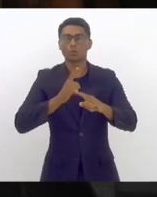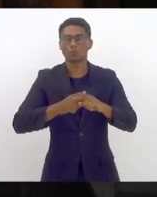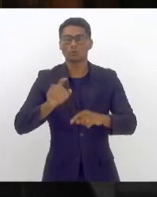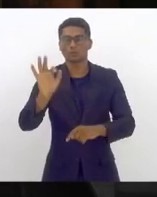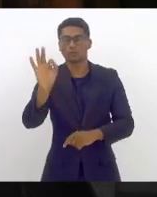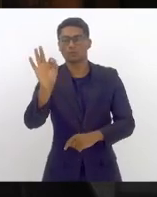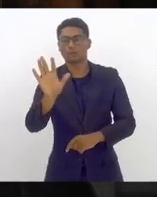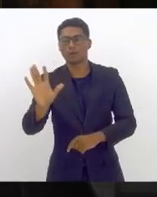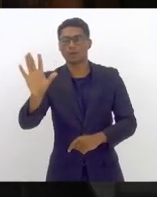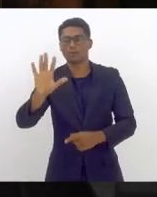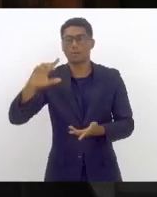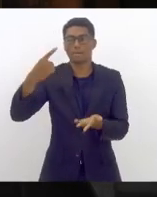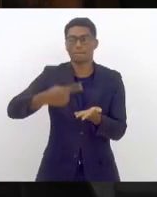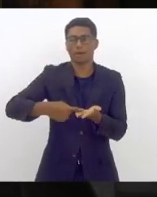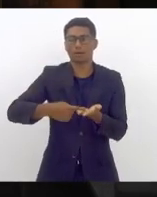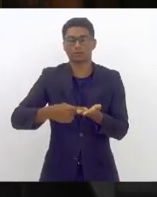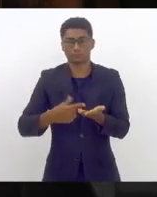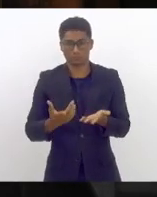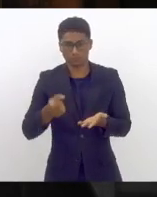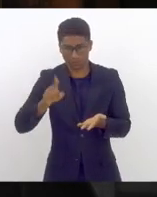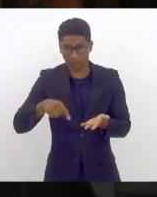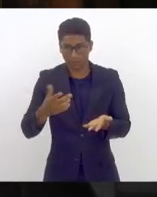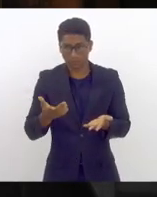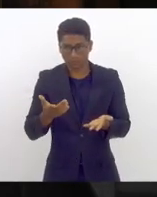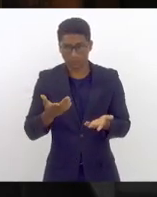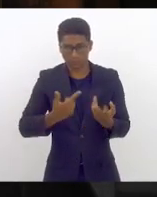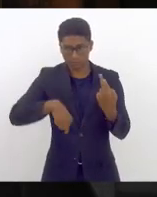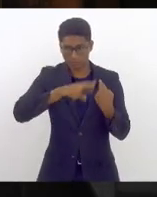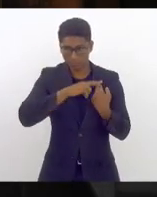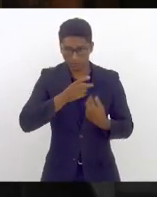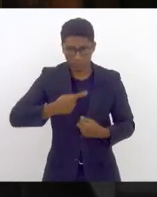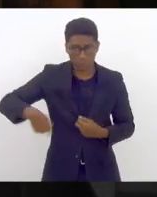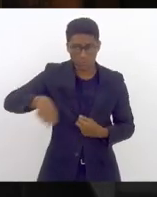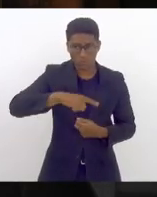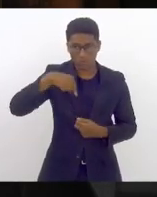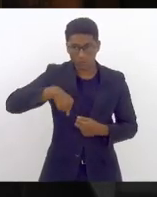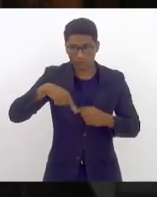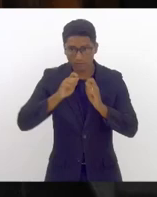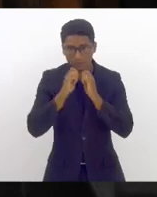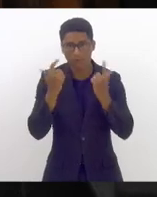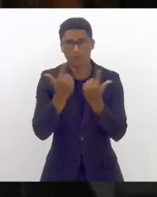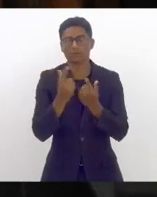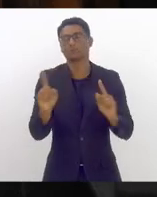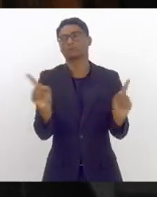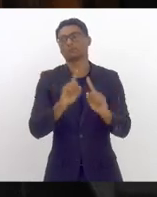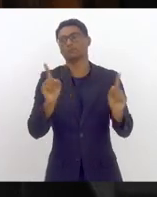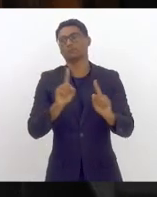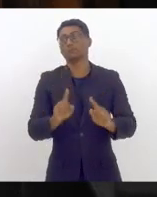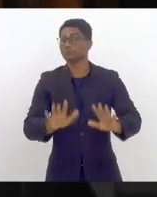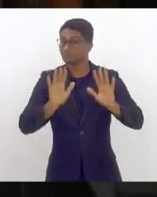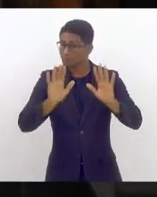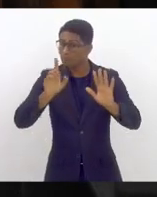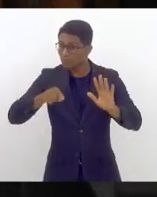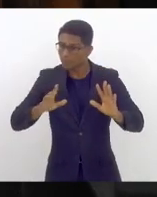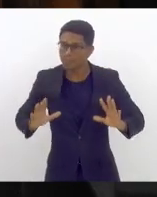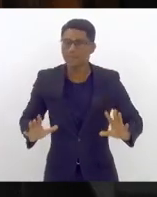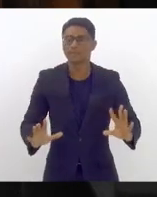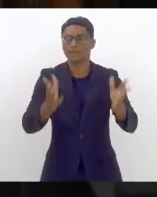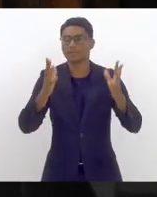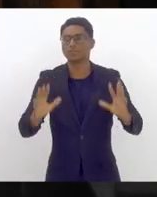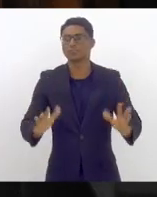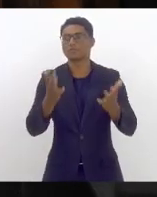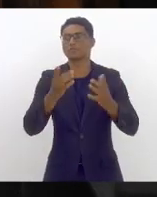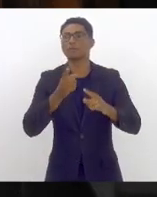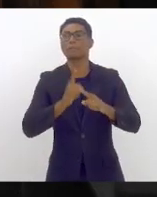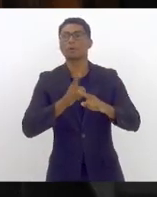que não é competência nossa no Parlamento Estadual, mas, sem dúvida nenhuma, é uma diretriz, é um incentivo para que a